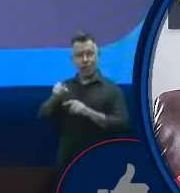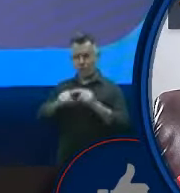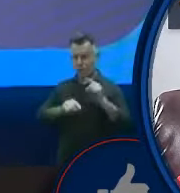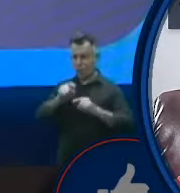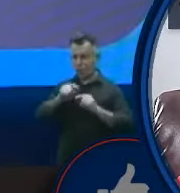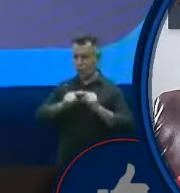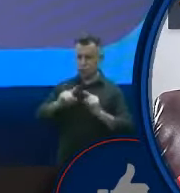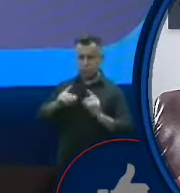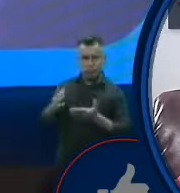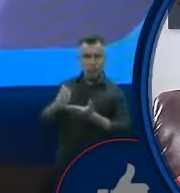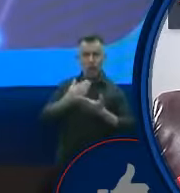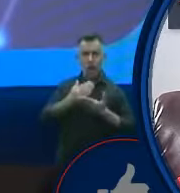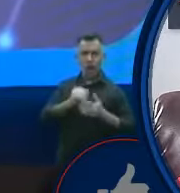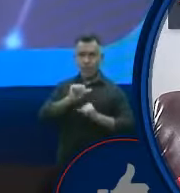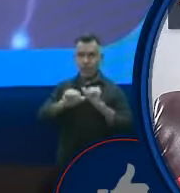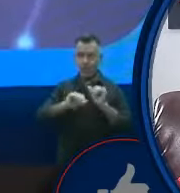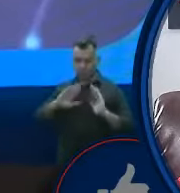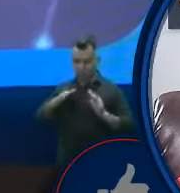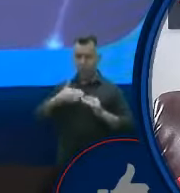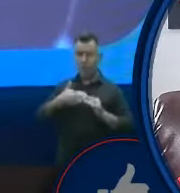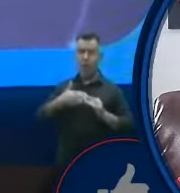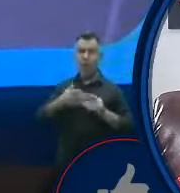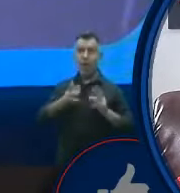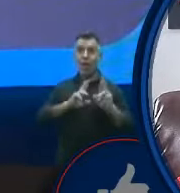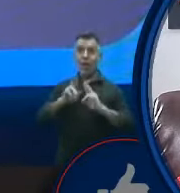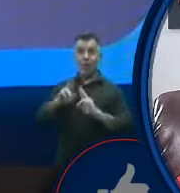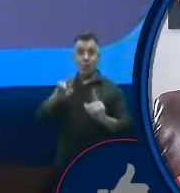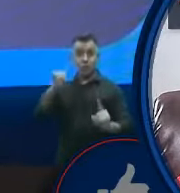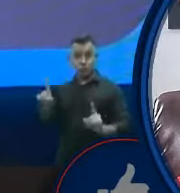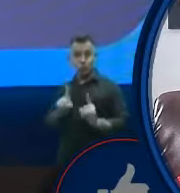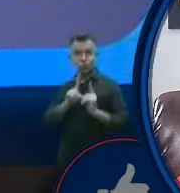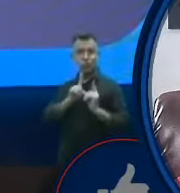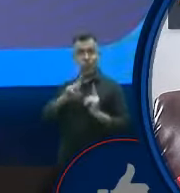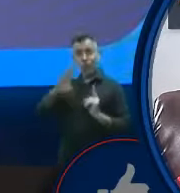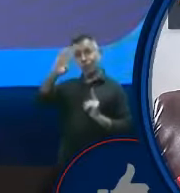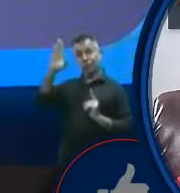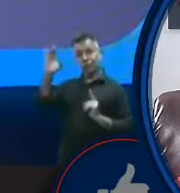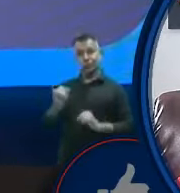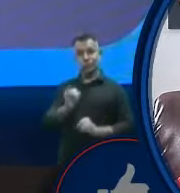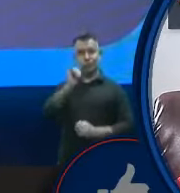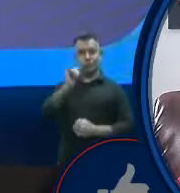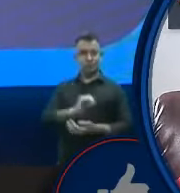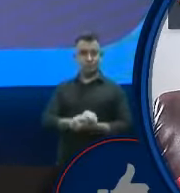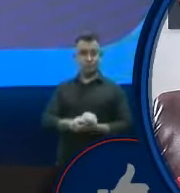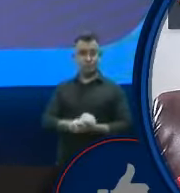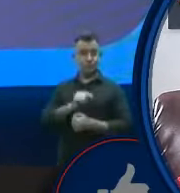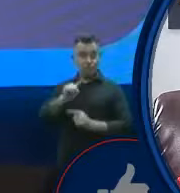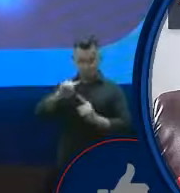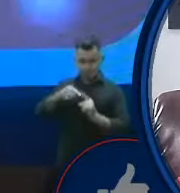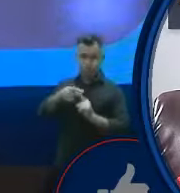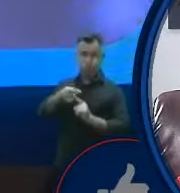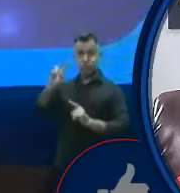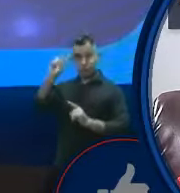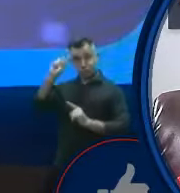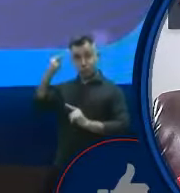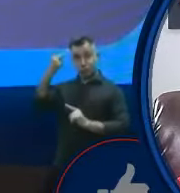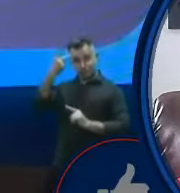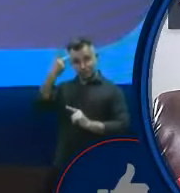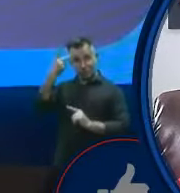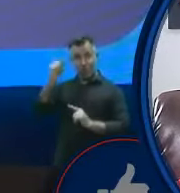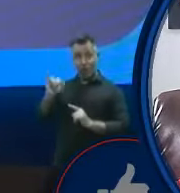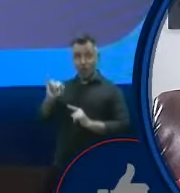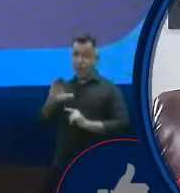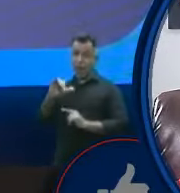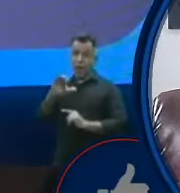produtos, margens, para um modelo focado em relacionamento com o cliente, no centro das decisões. Esse mindset de lifetime value que a